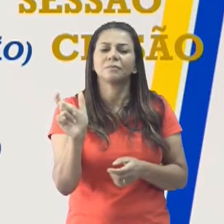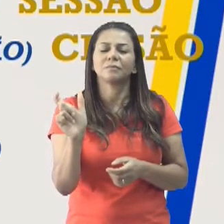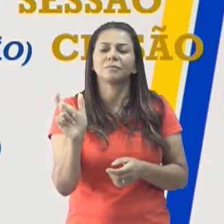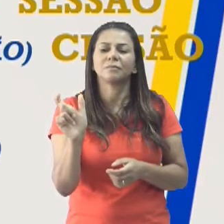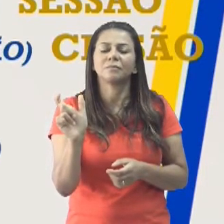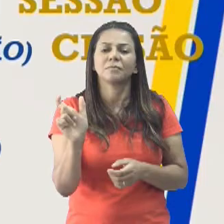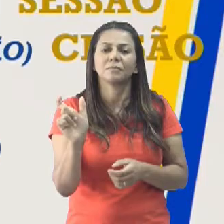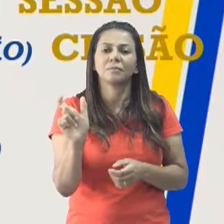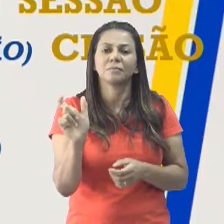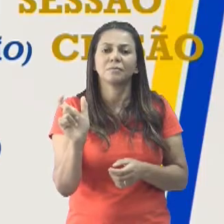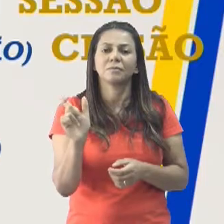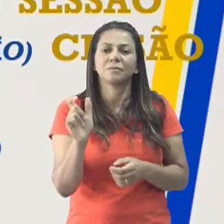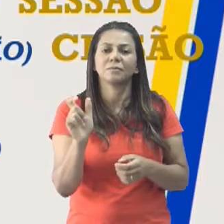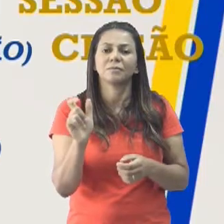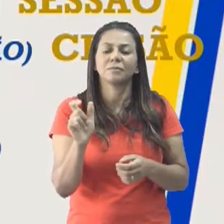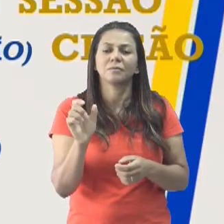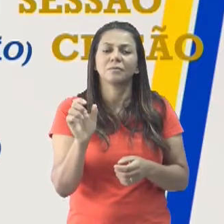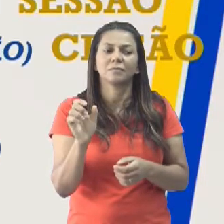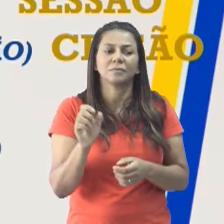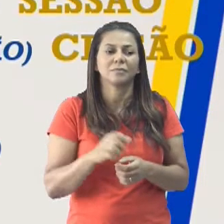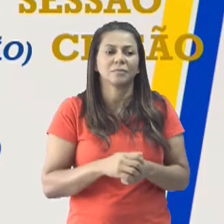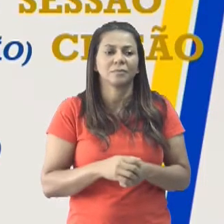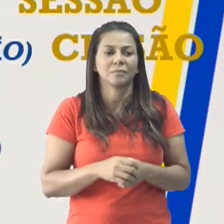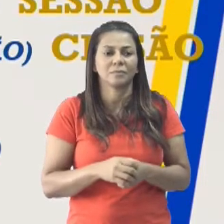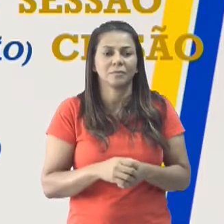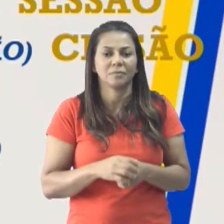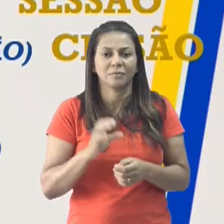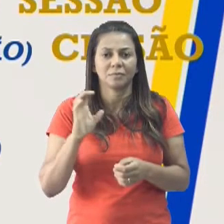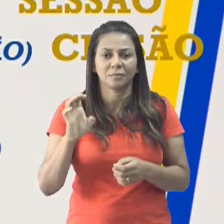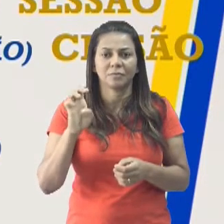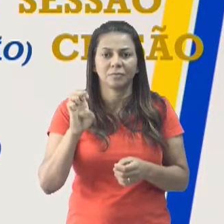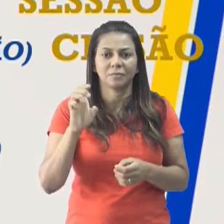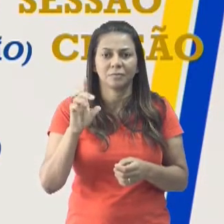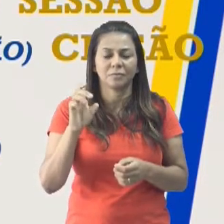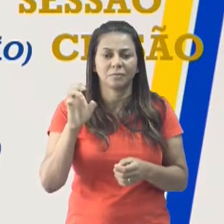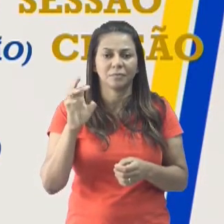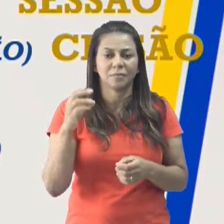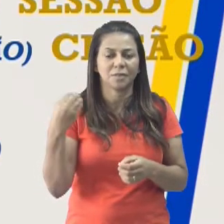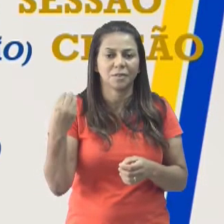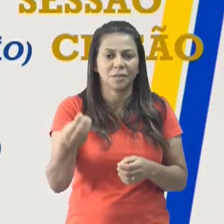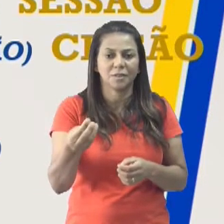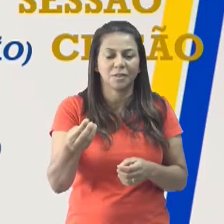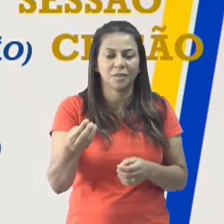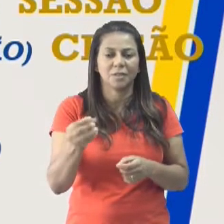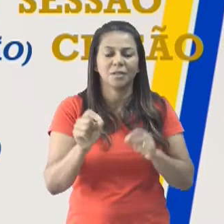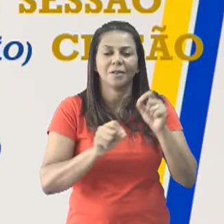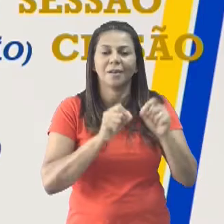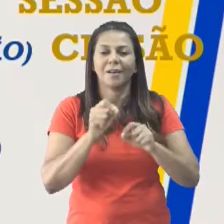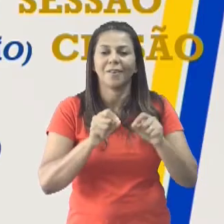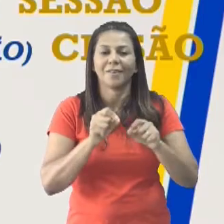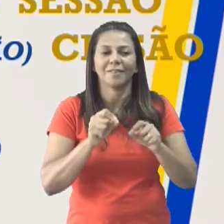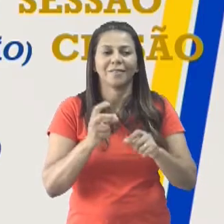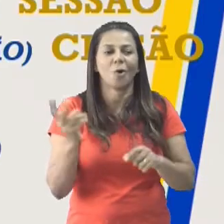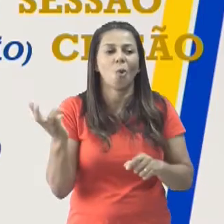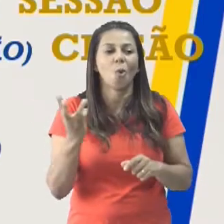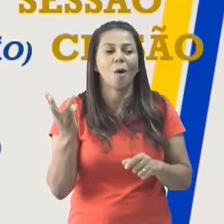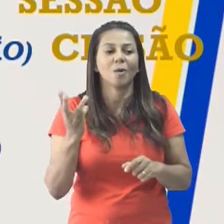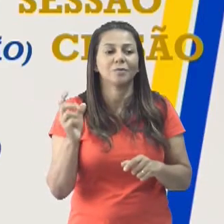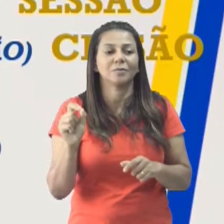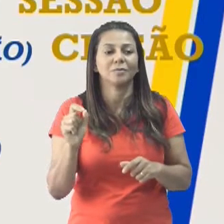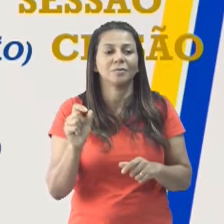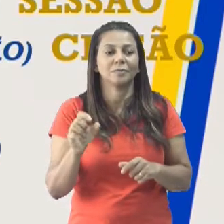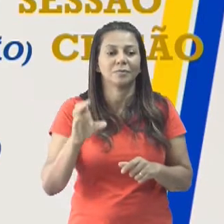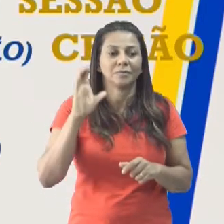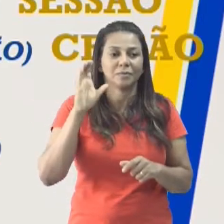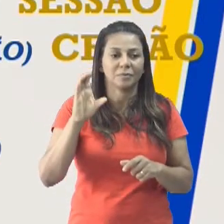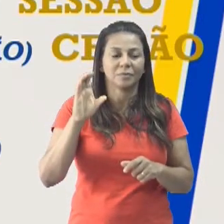se fizer a sessão, enquanto não se ceder aquilo que está se pedindo, nada se resolverá. Essa sessão